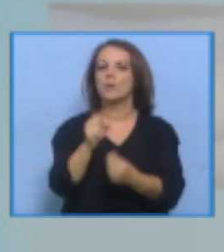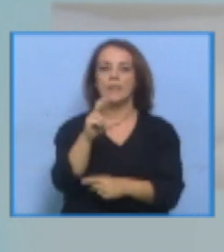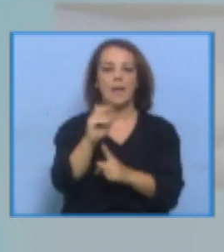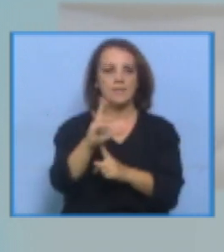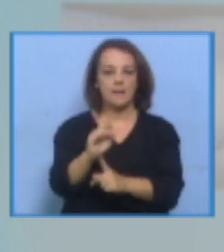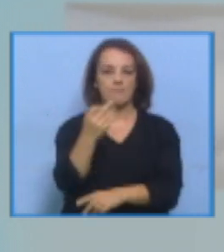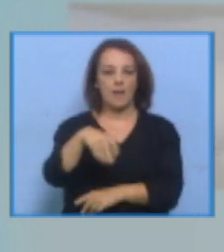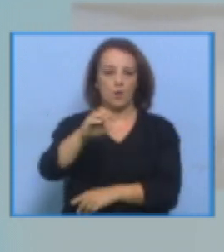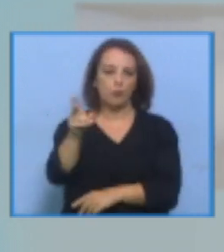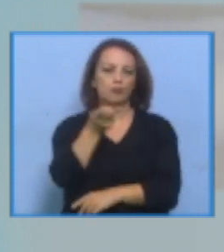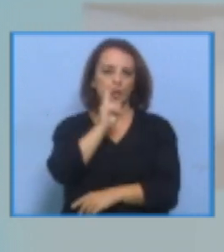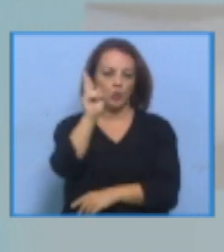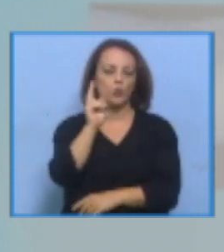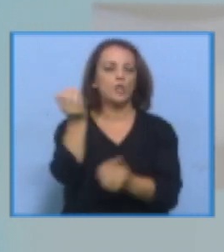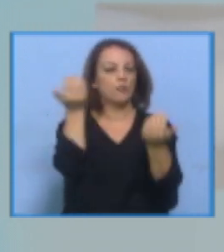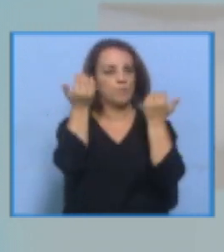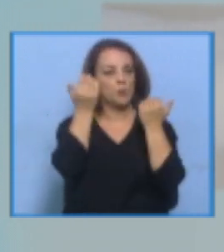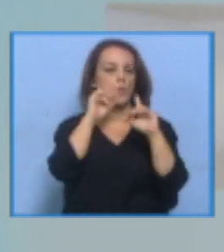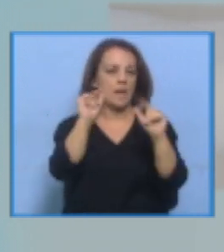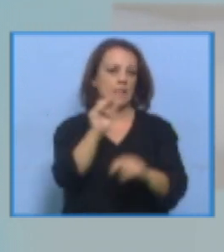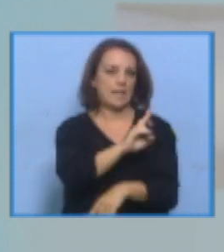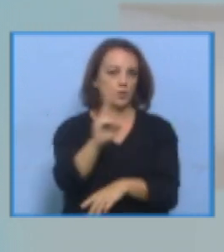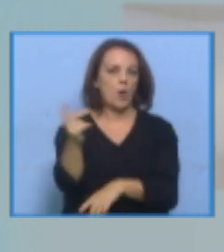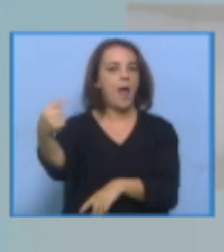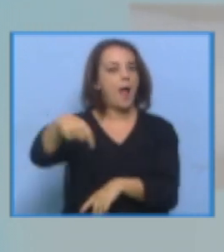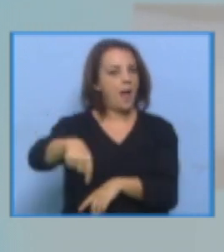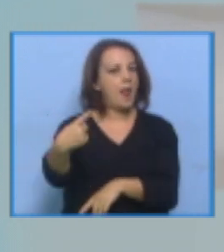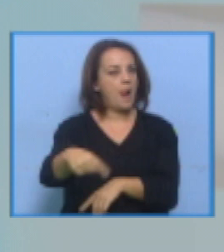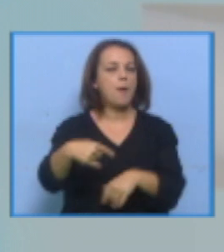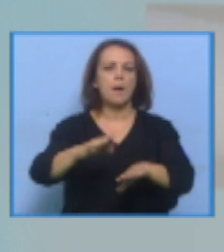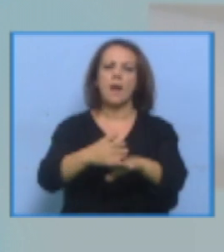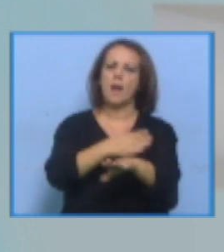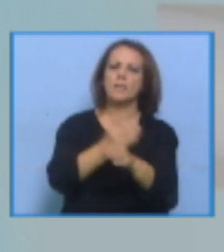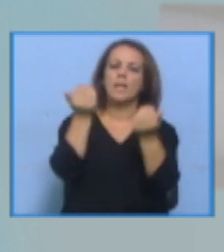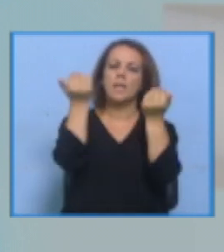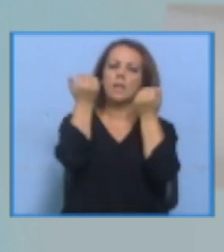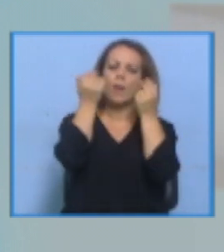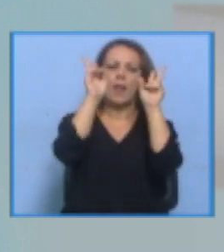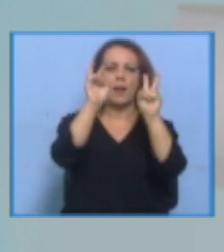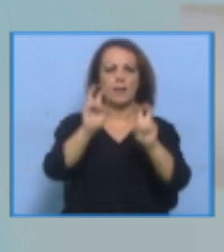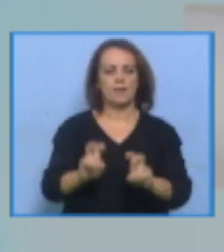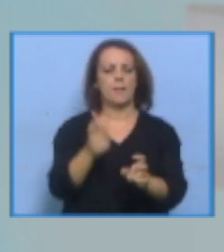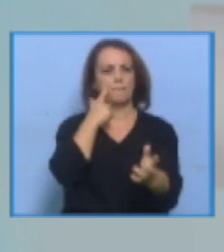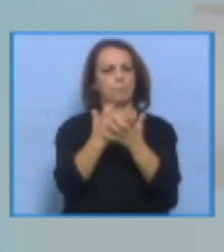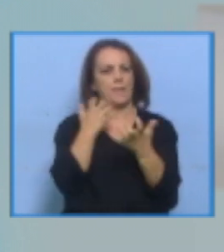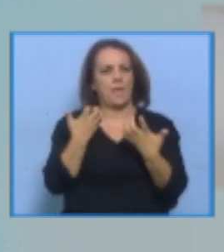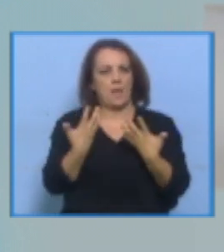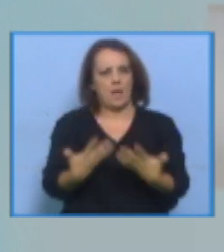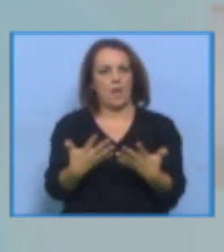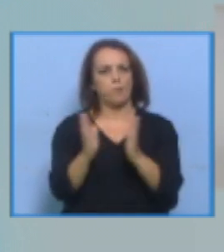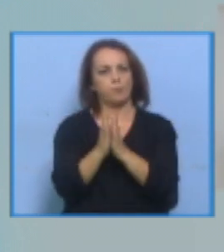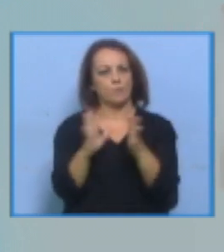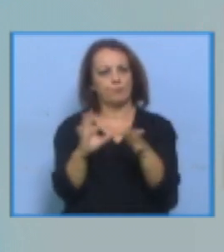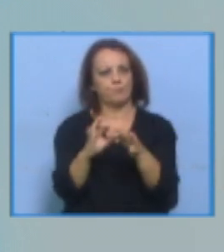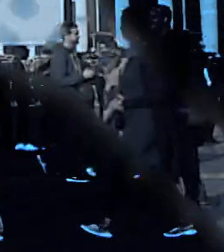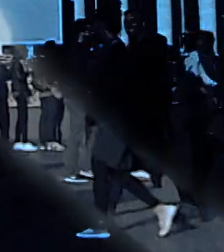de informação da Renascença, que está entre nós. Entretanto, olhamos ainda alguns temas que marcam a atualidade